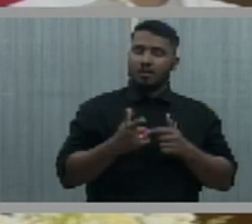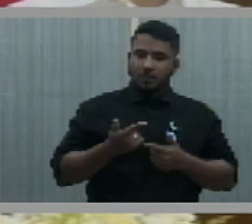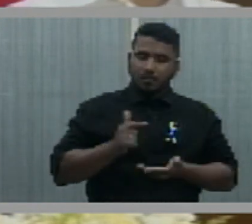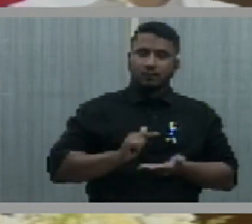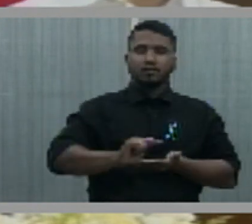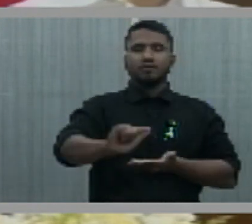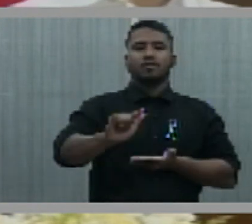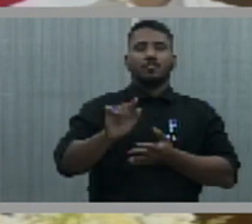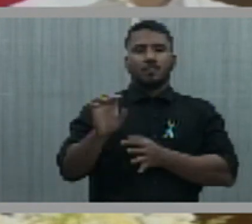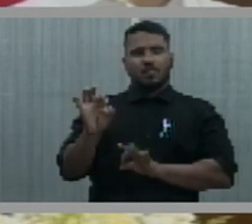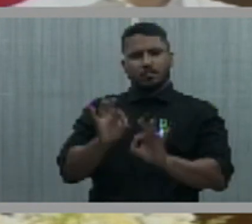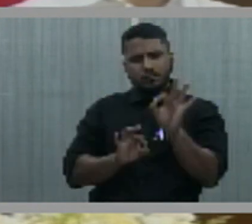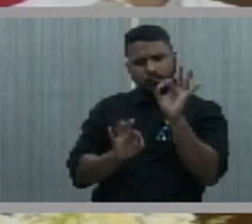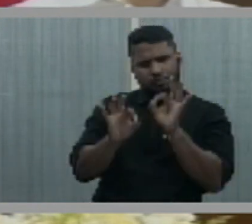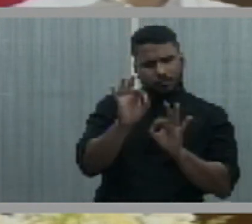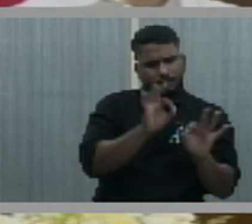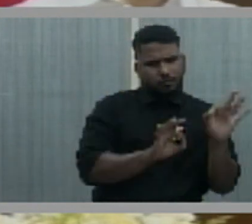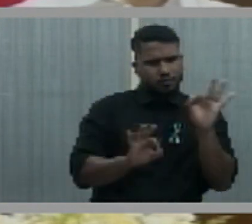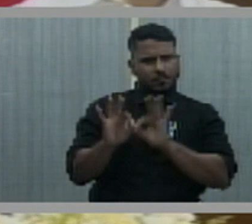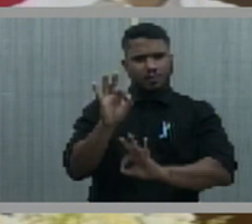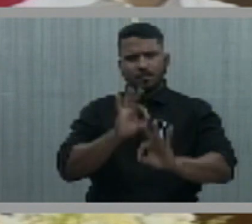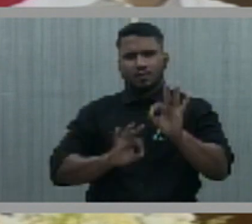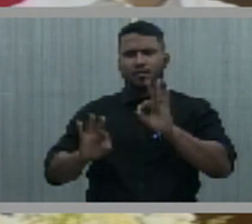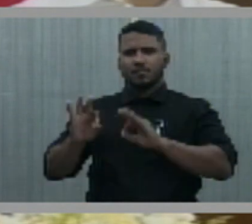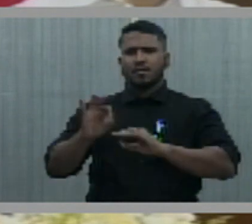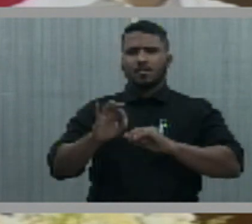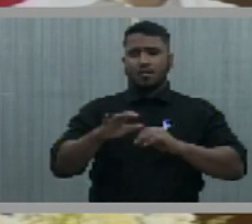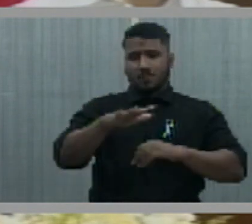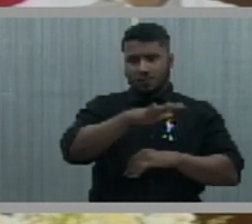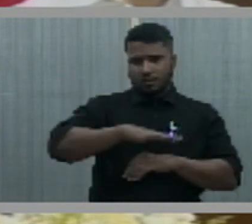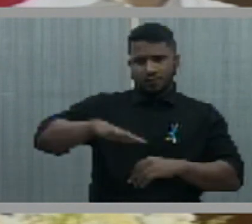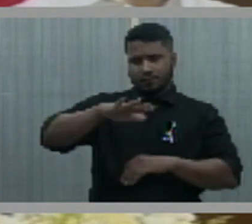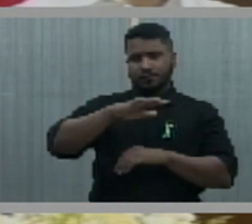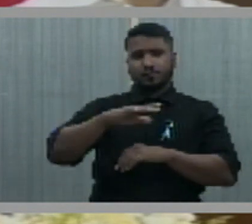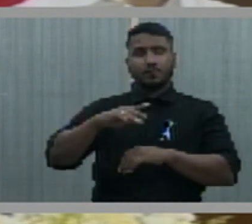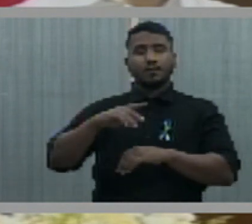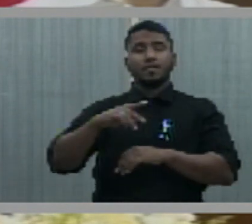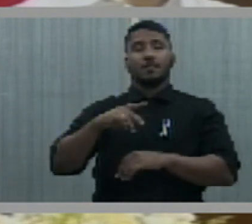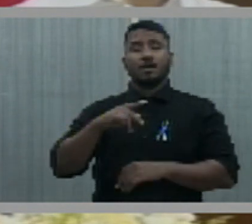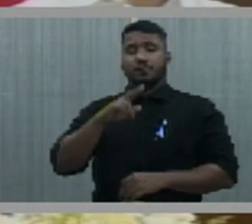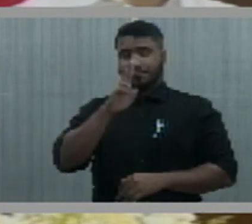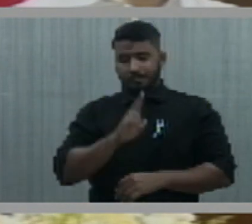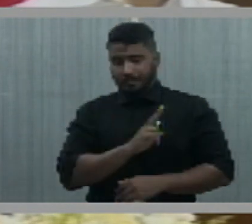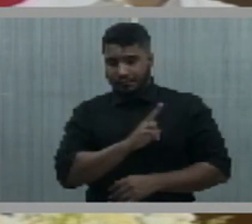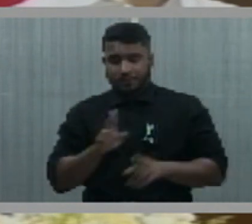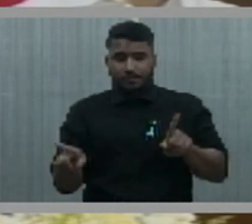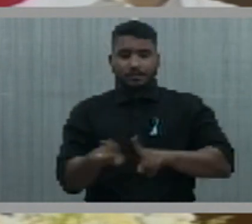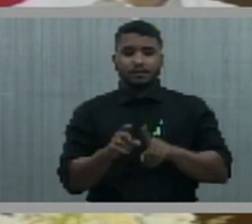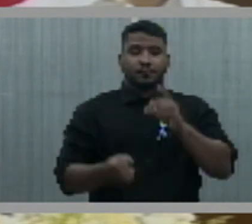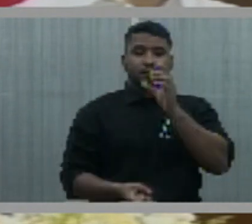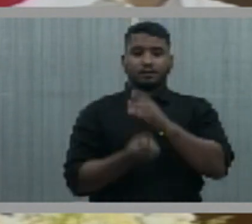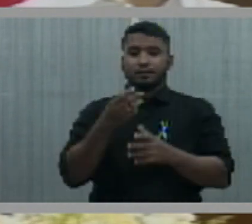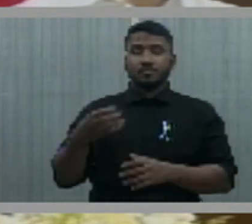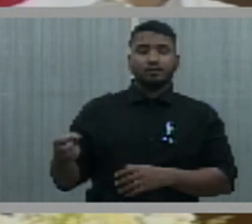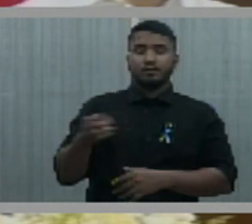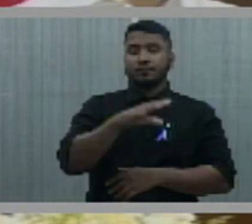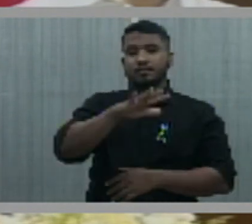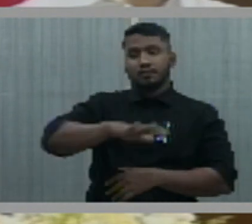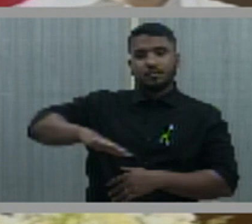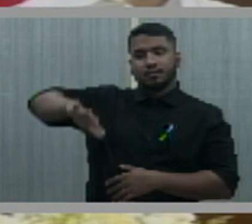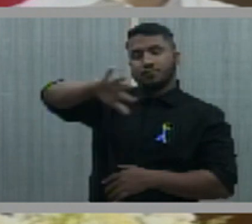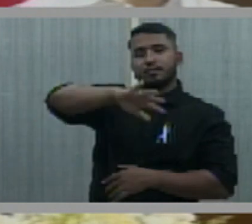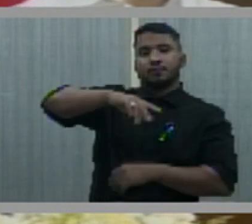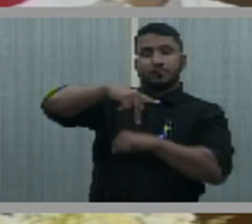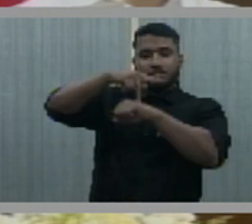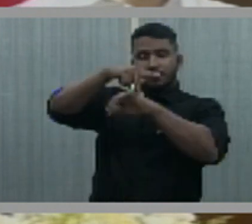Reorganizou as regiões pastorais da diocese e criou uma nova